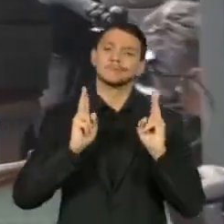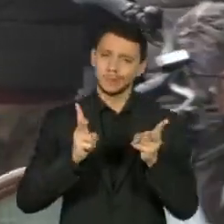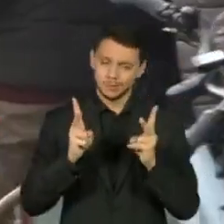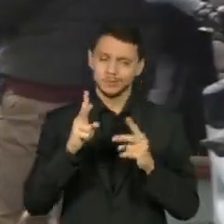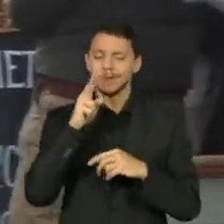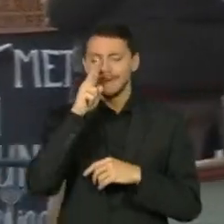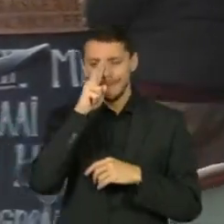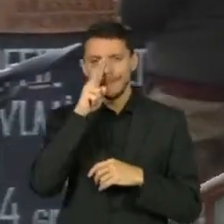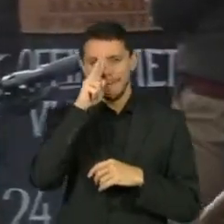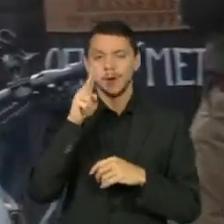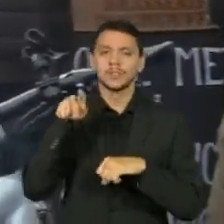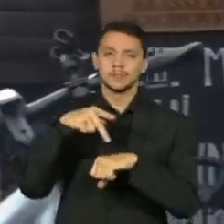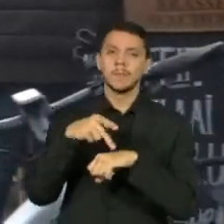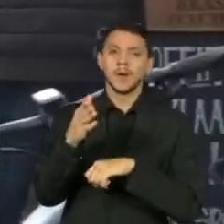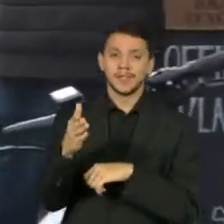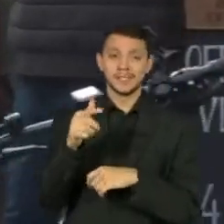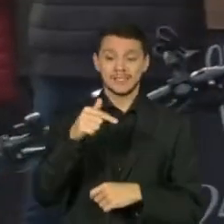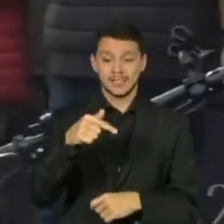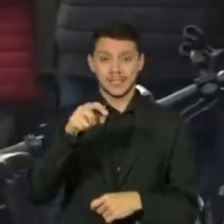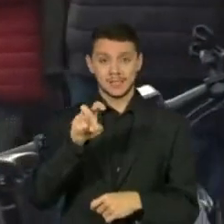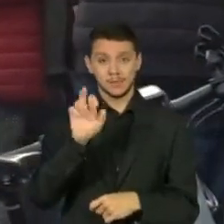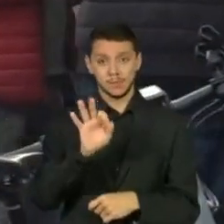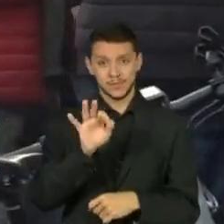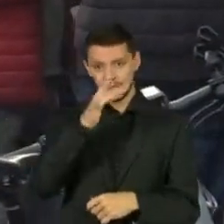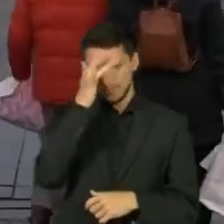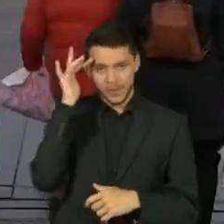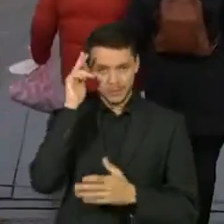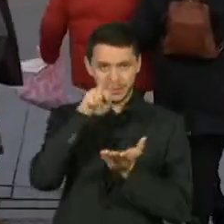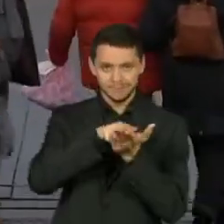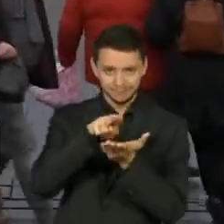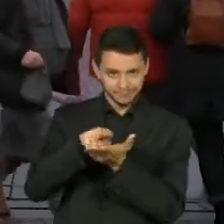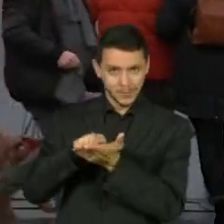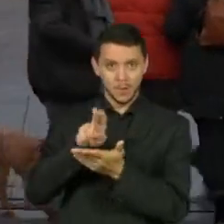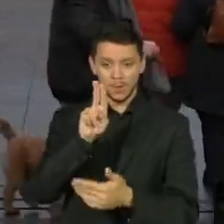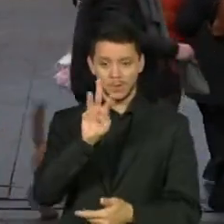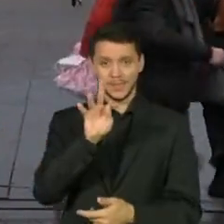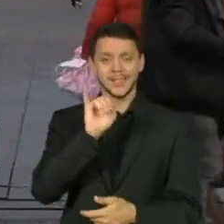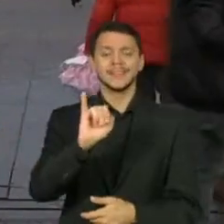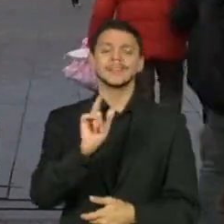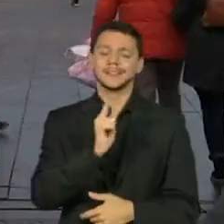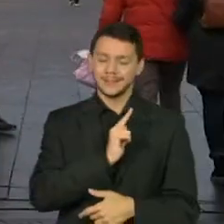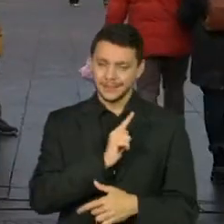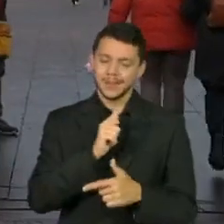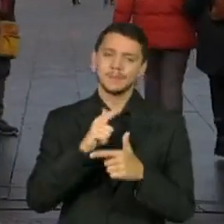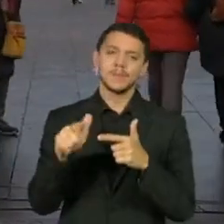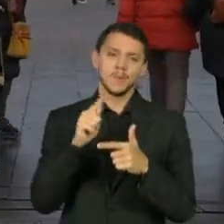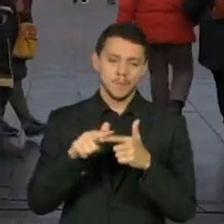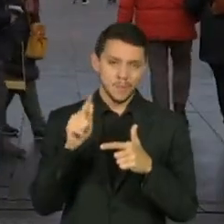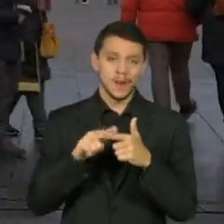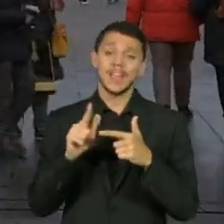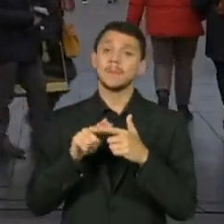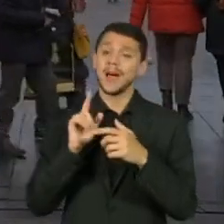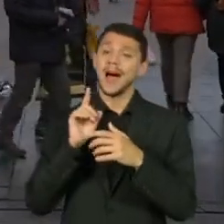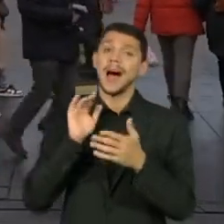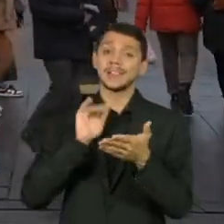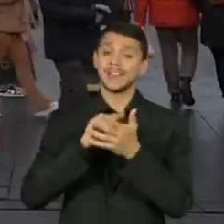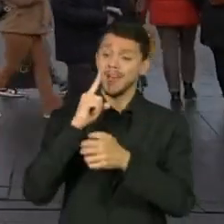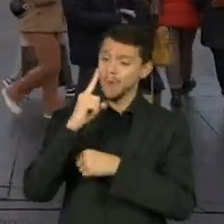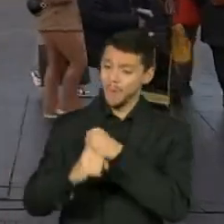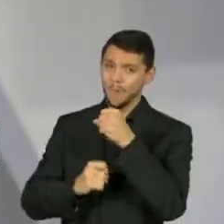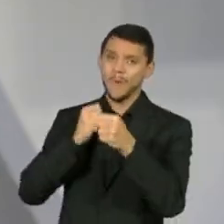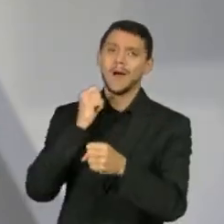e setenta e cinco porcento dos hospitalizados em UTI enfrentam sequelas até mais de um ano depois da